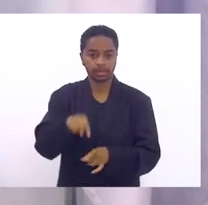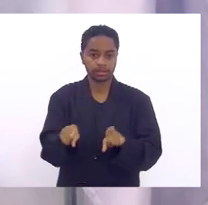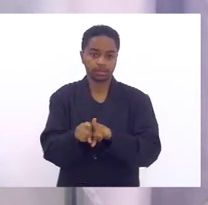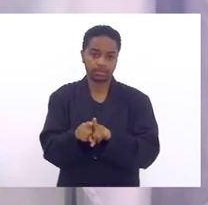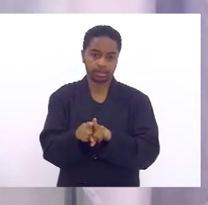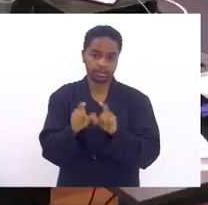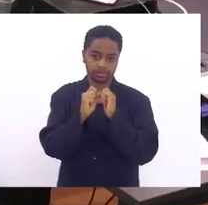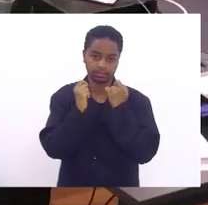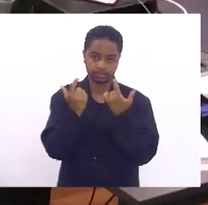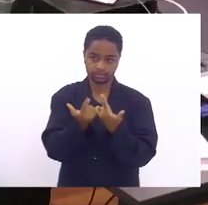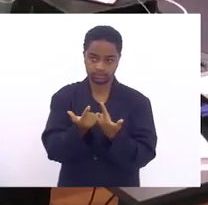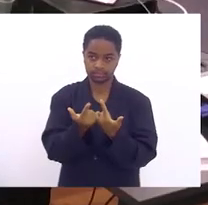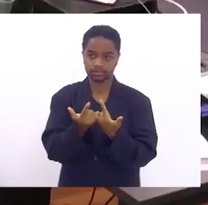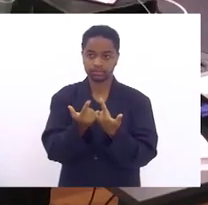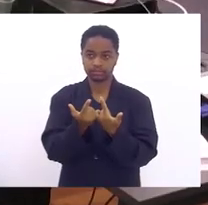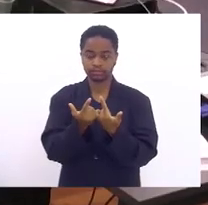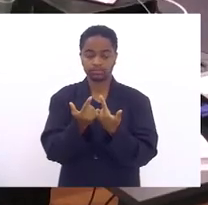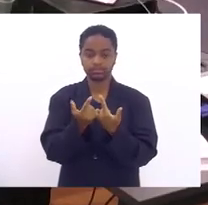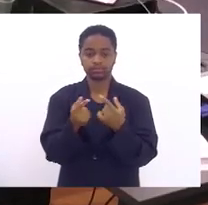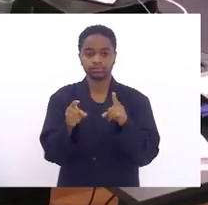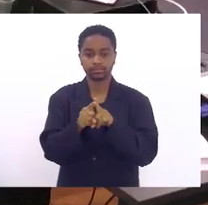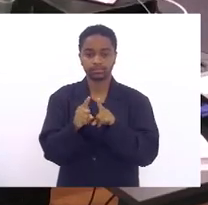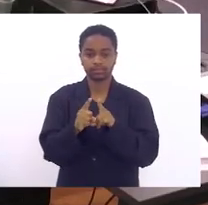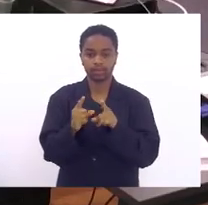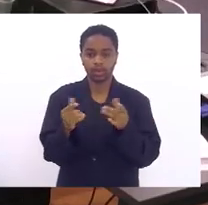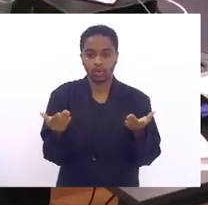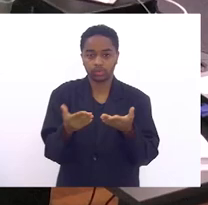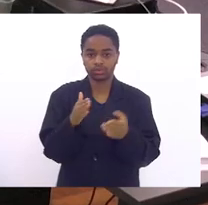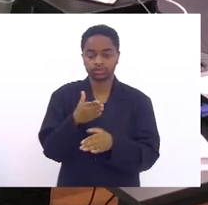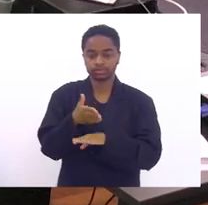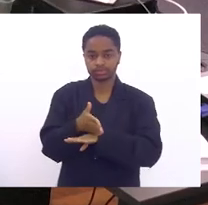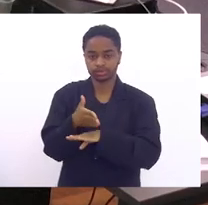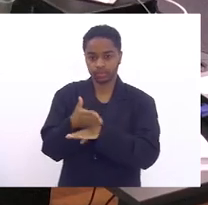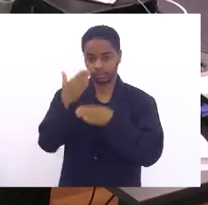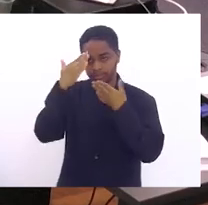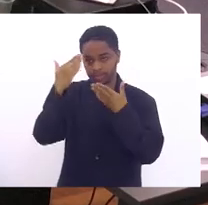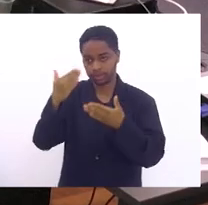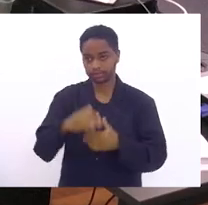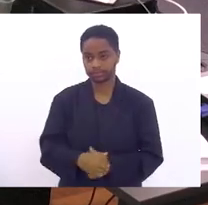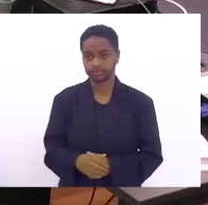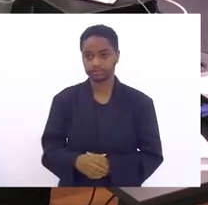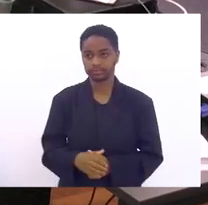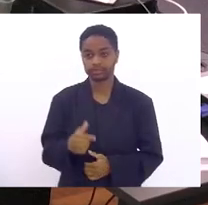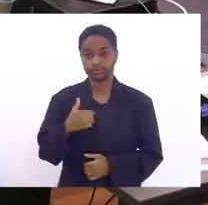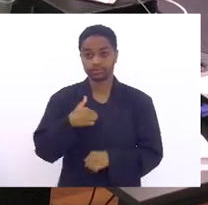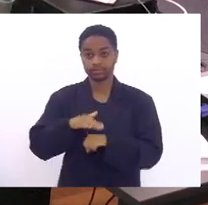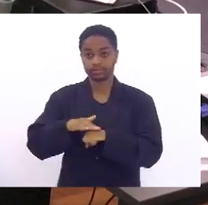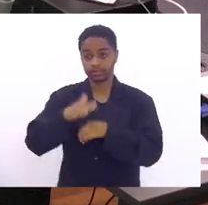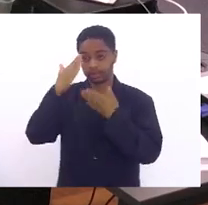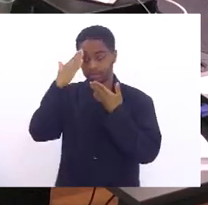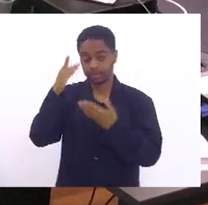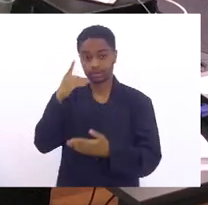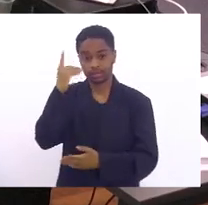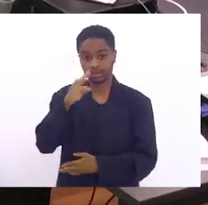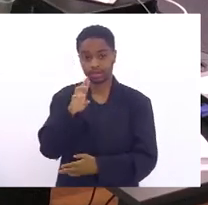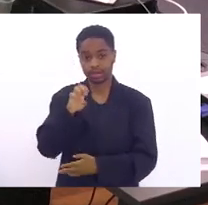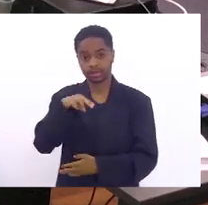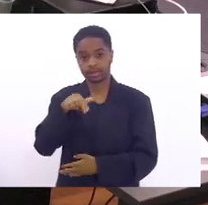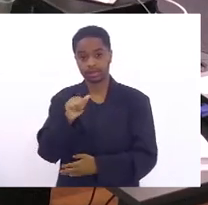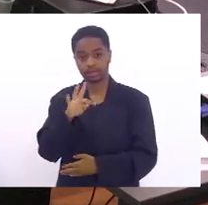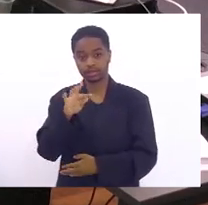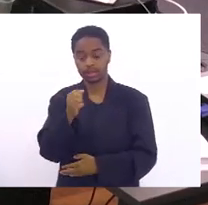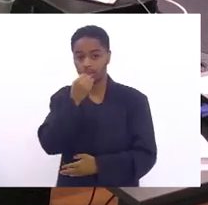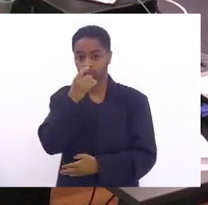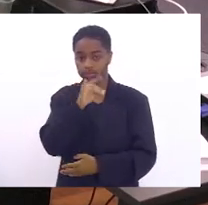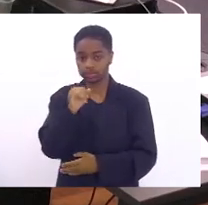Assembleia Legislativa e que nos honra aí com a sua presença muito obrigada Eu que agradeço deputada Renata Bom dia a